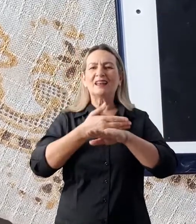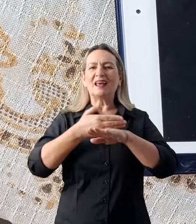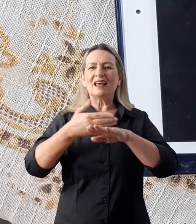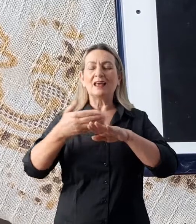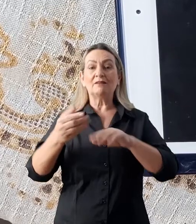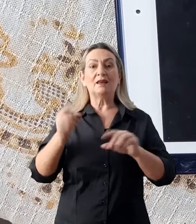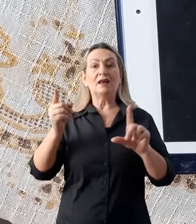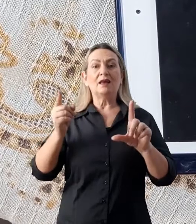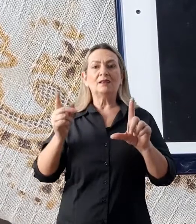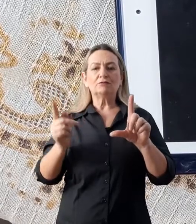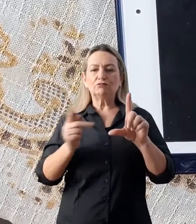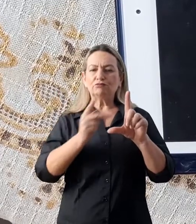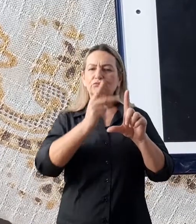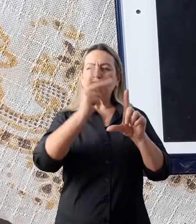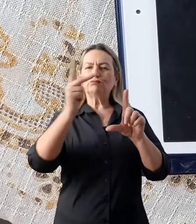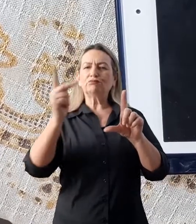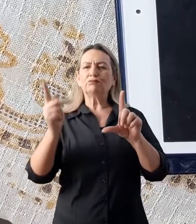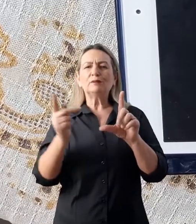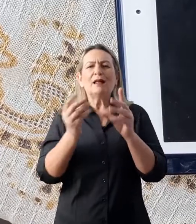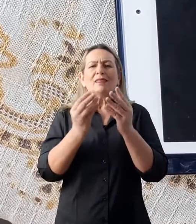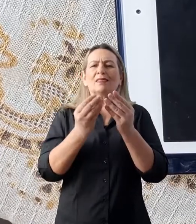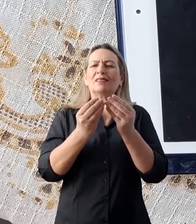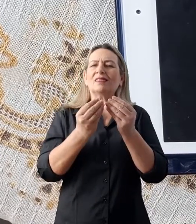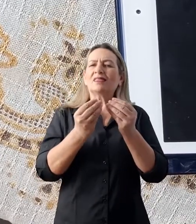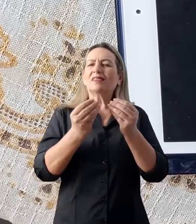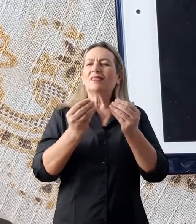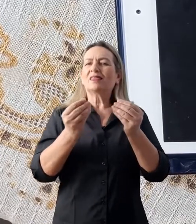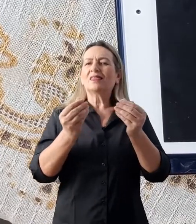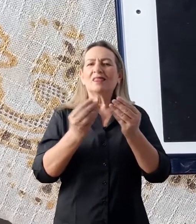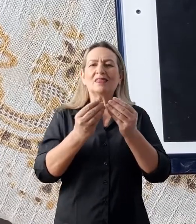Essa aqui que é uma renda um pouco mais